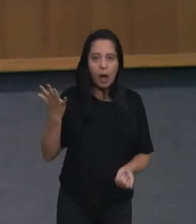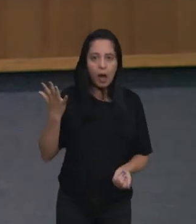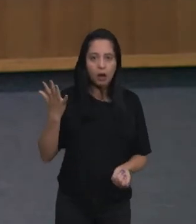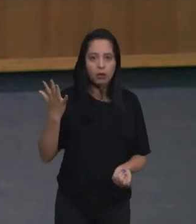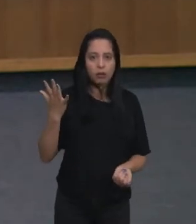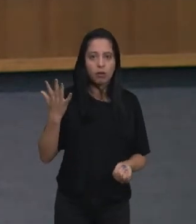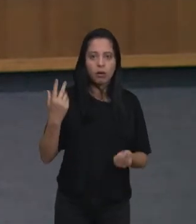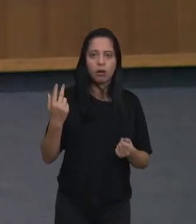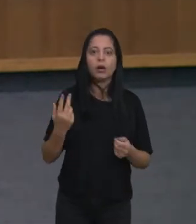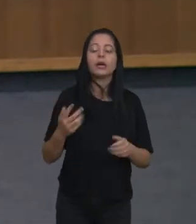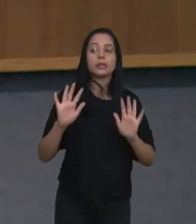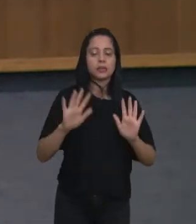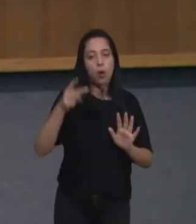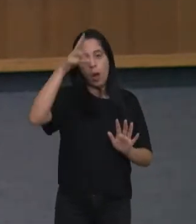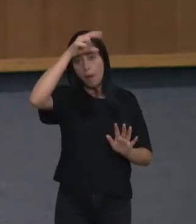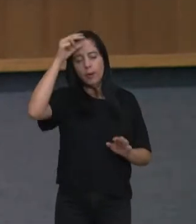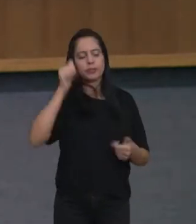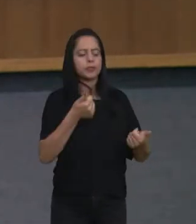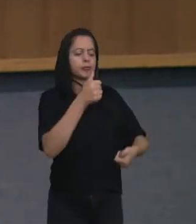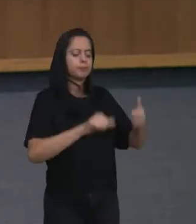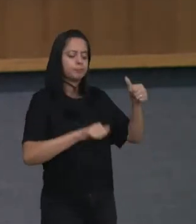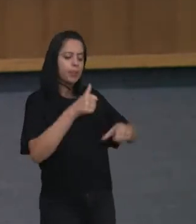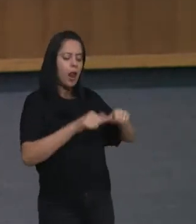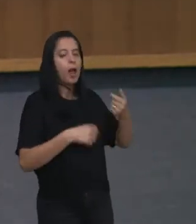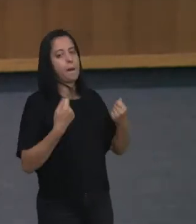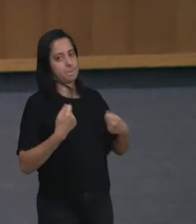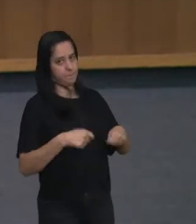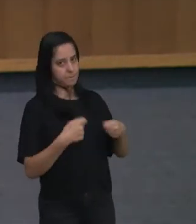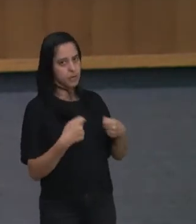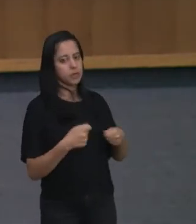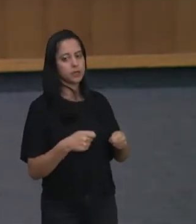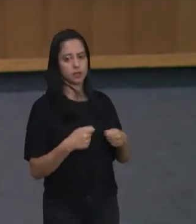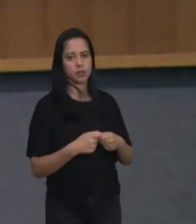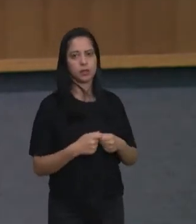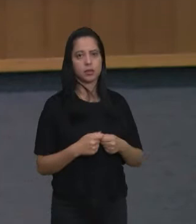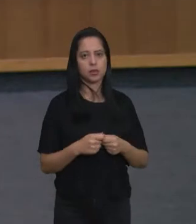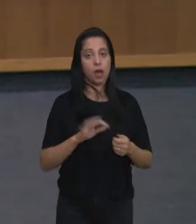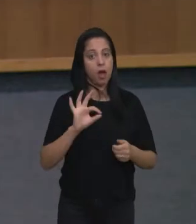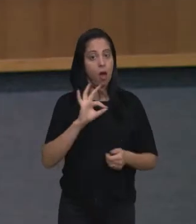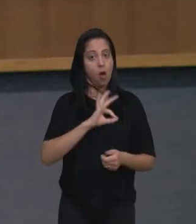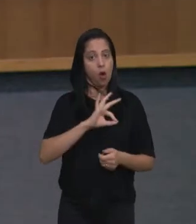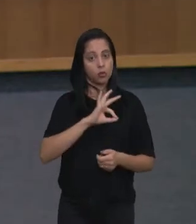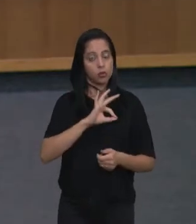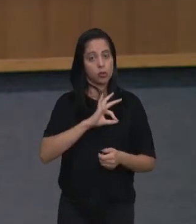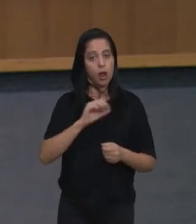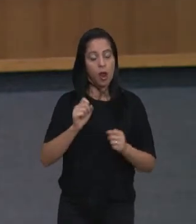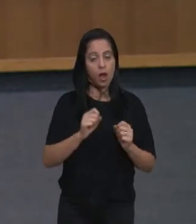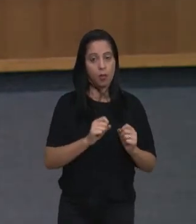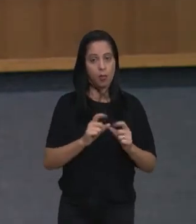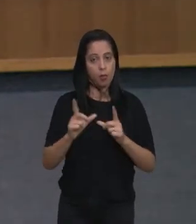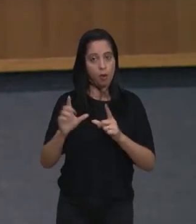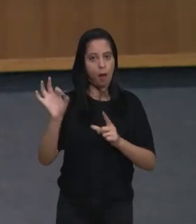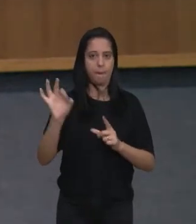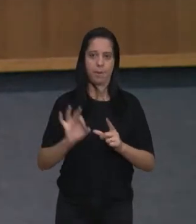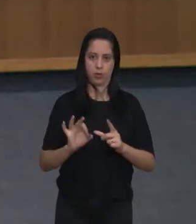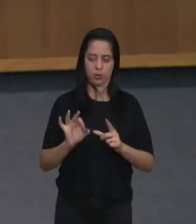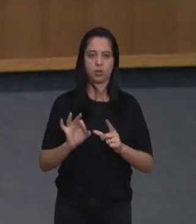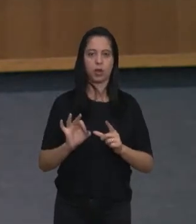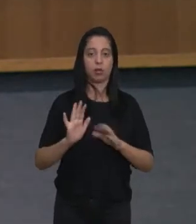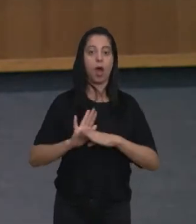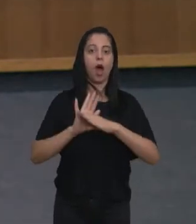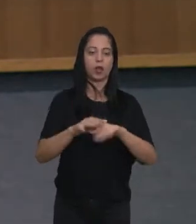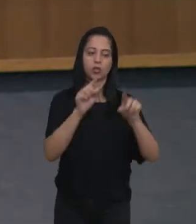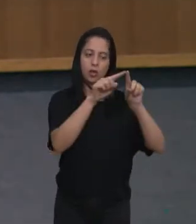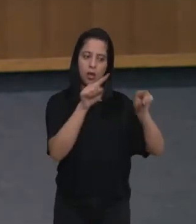vê a possibilidade que não seja reposição total, que seja uma parcial, mas que faça alguma coisa para acudir o servidor